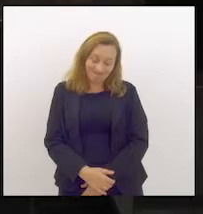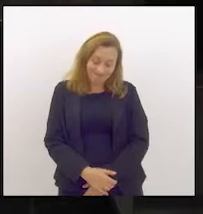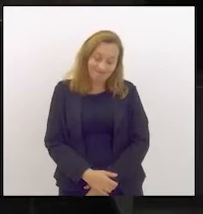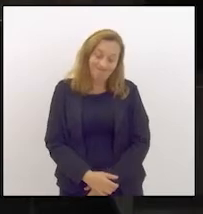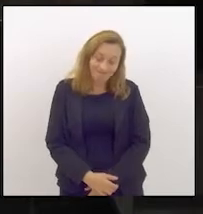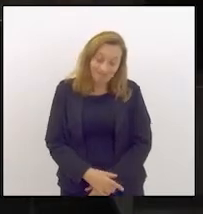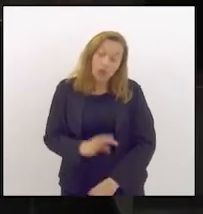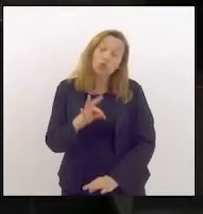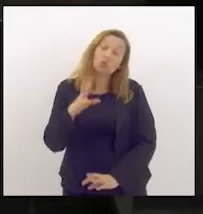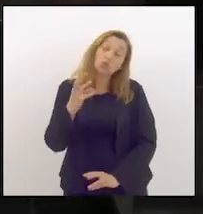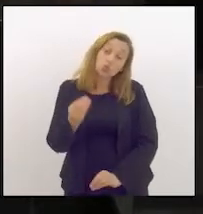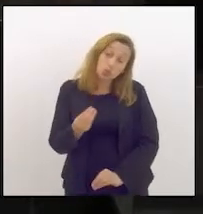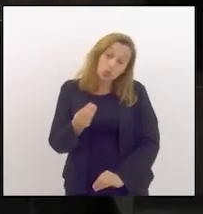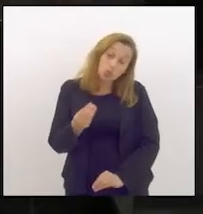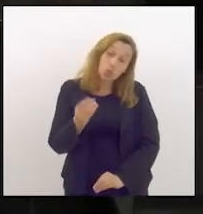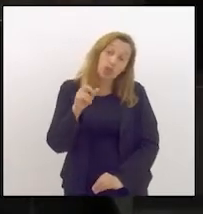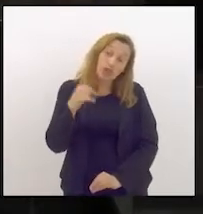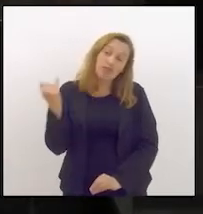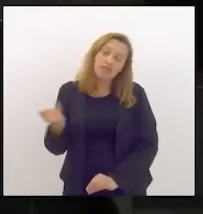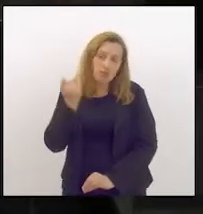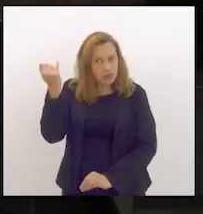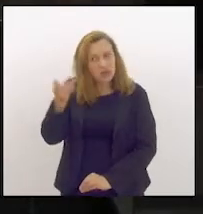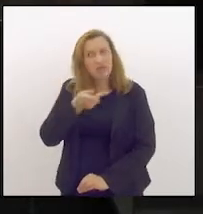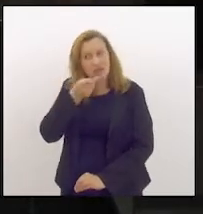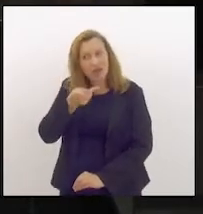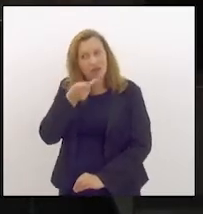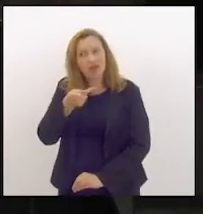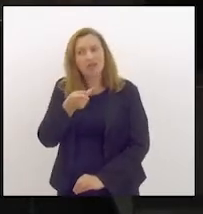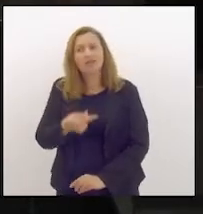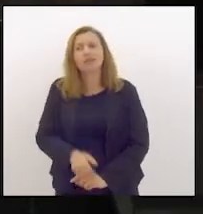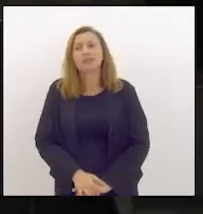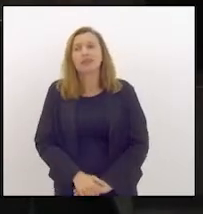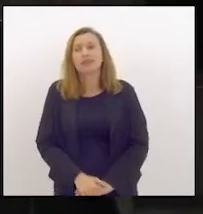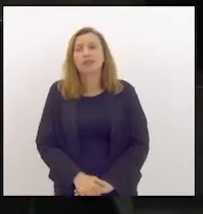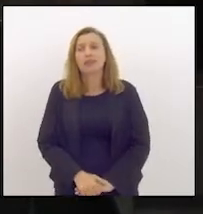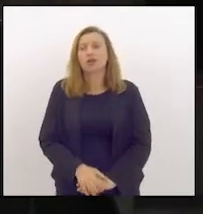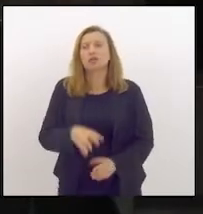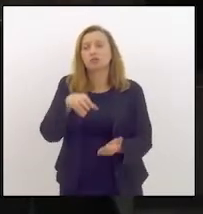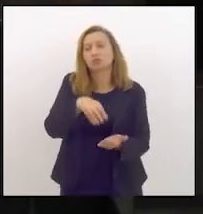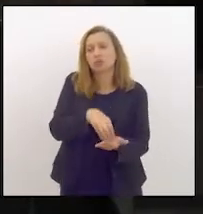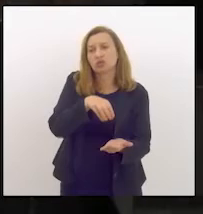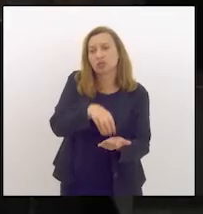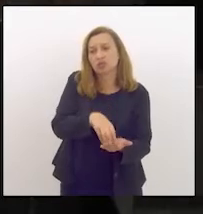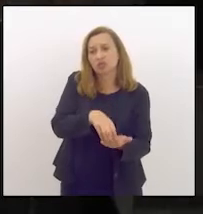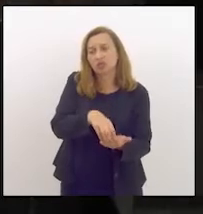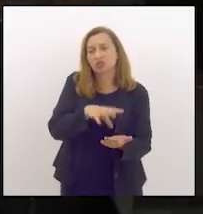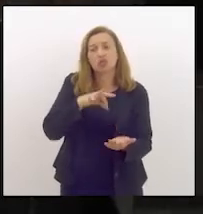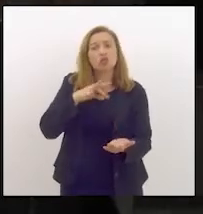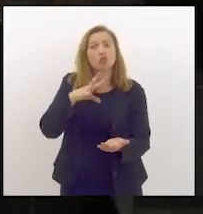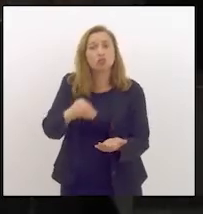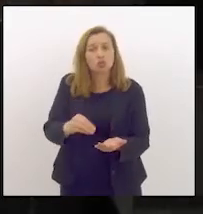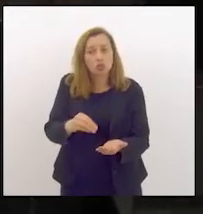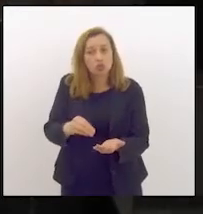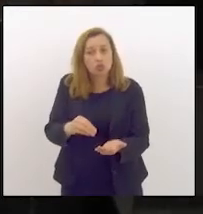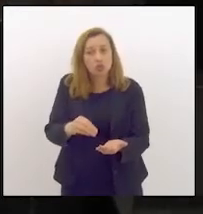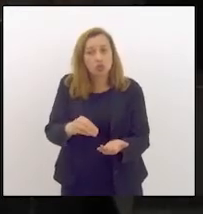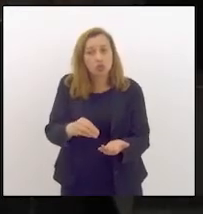tudo isso é importante de ser dito porque no centro das a mazela